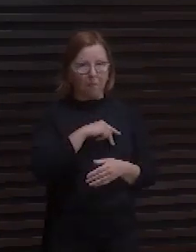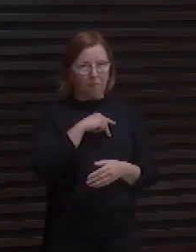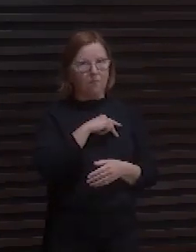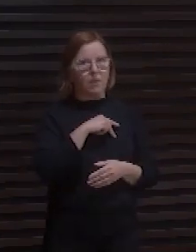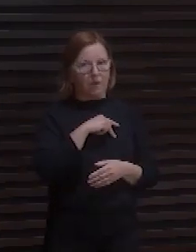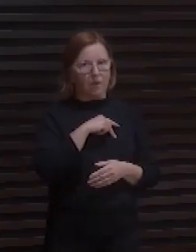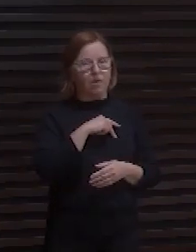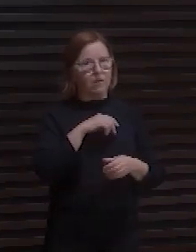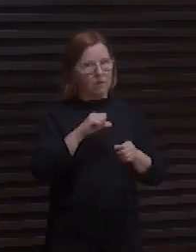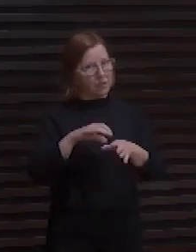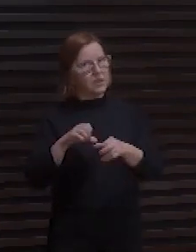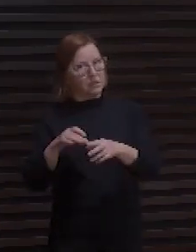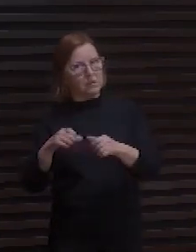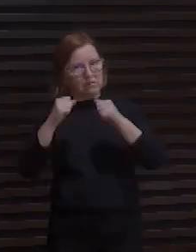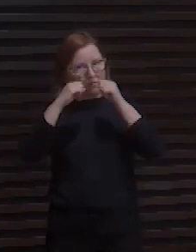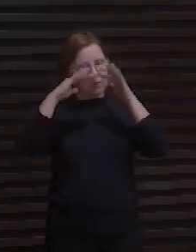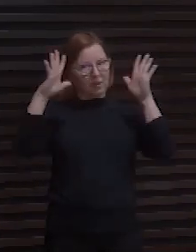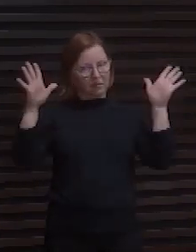exortação. Ele está sendo claro.